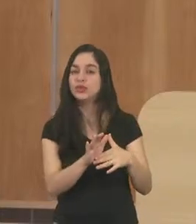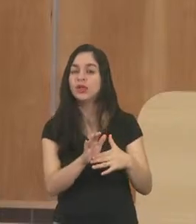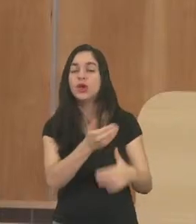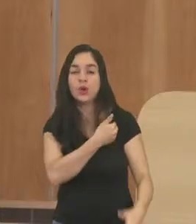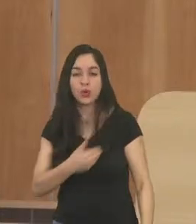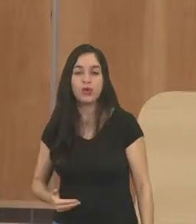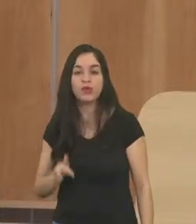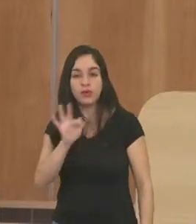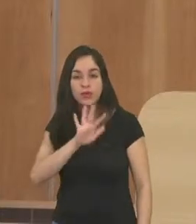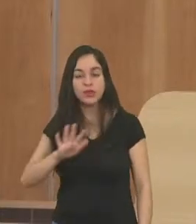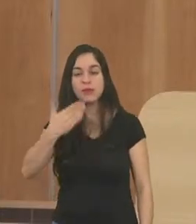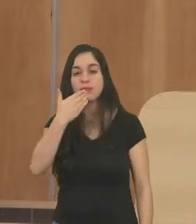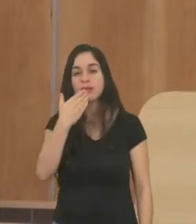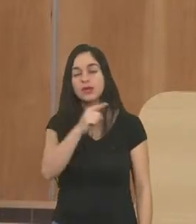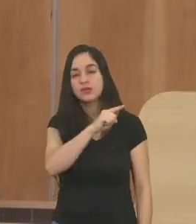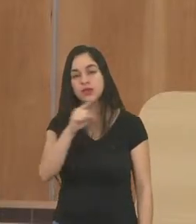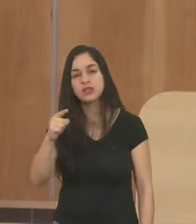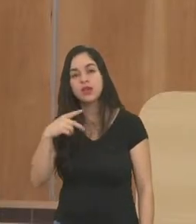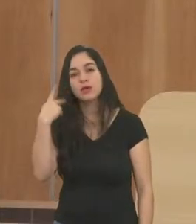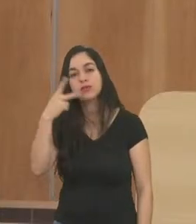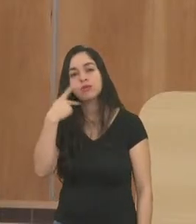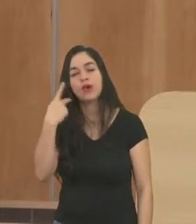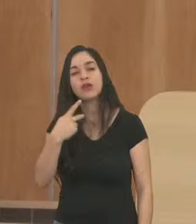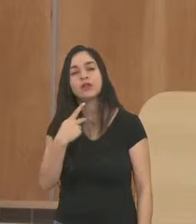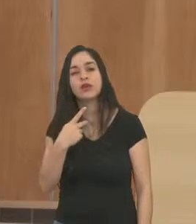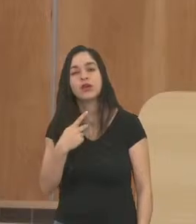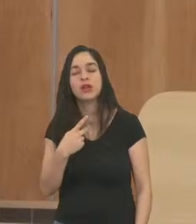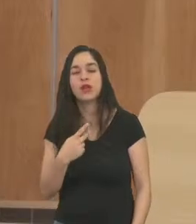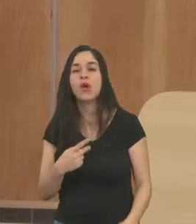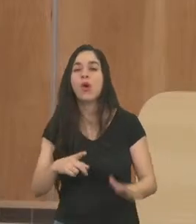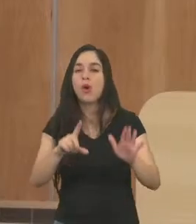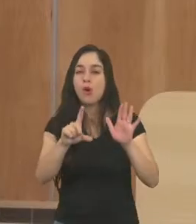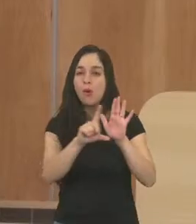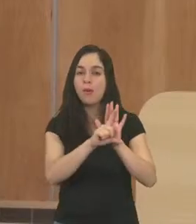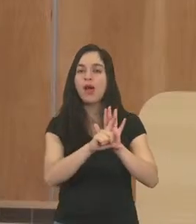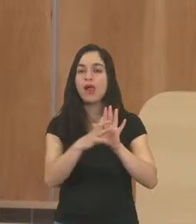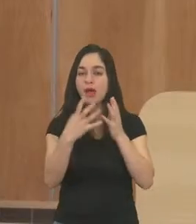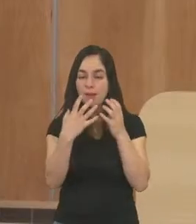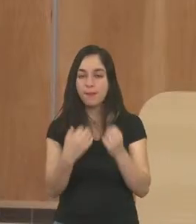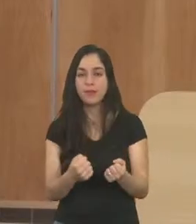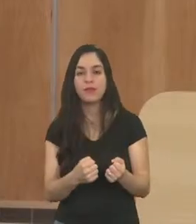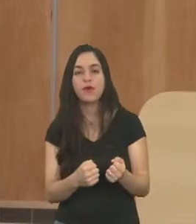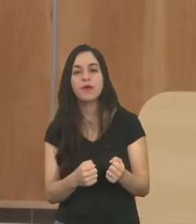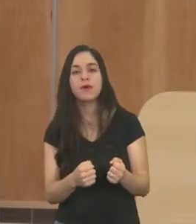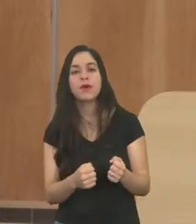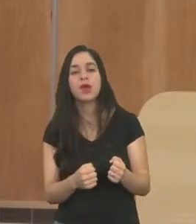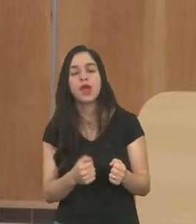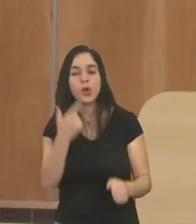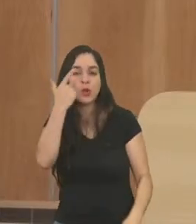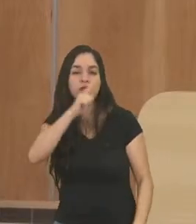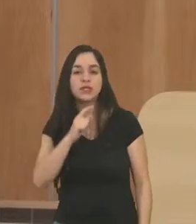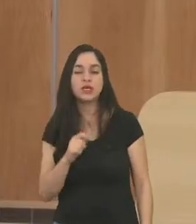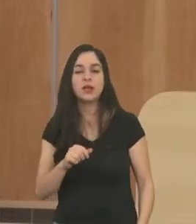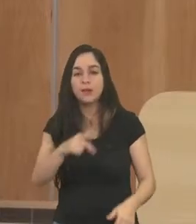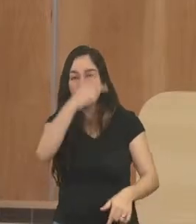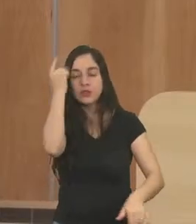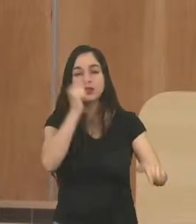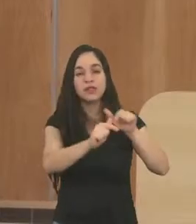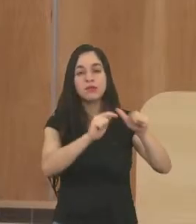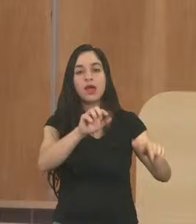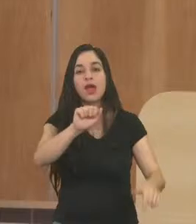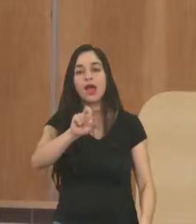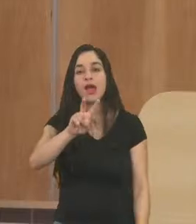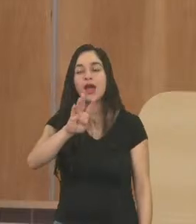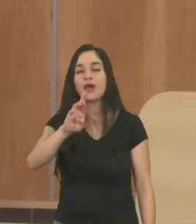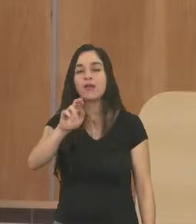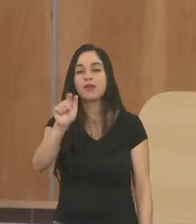queremos que vocês aprovem aqui uma lei concedendo a isenção de tarifas públicas para os trabalhadores da Avibraz. Argumento tem, 2 anos